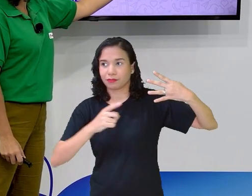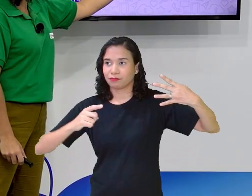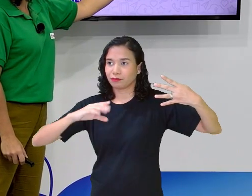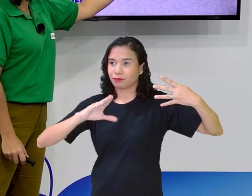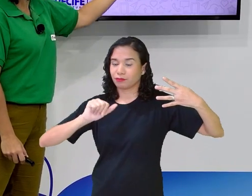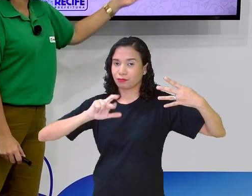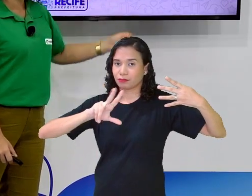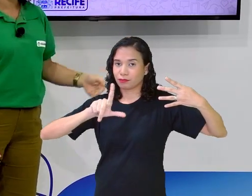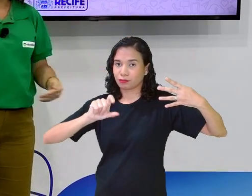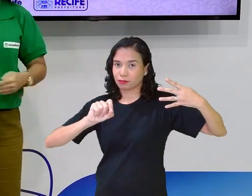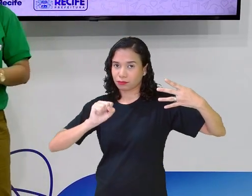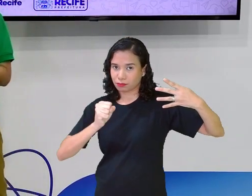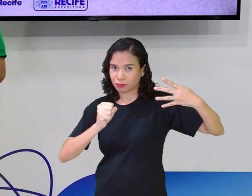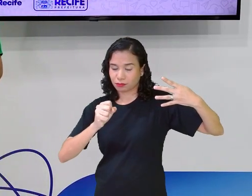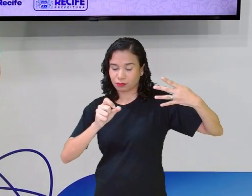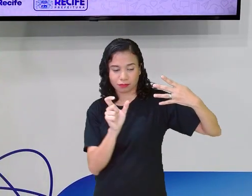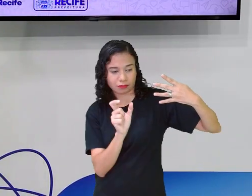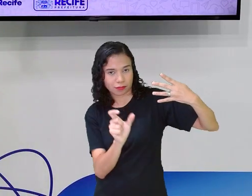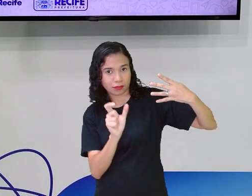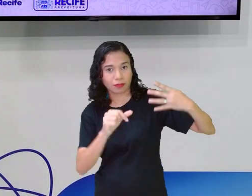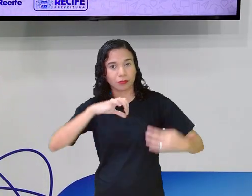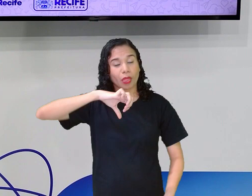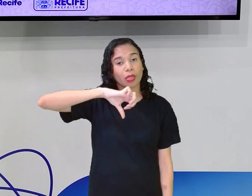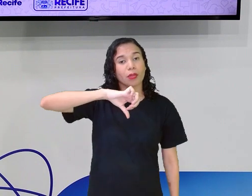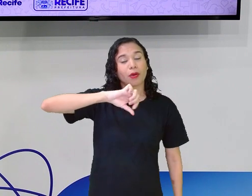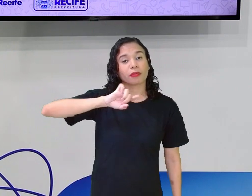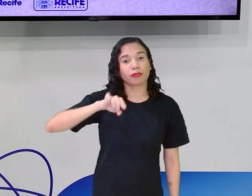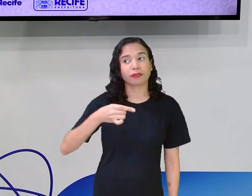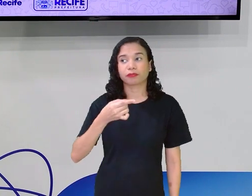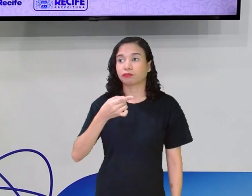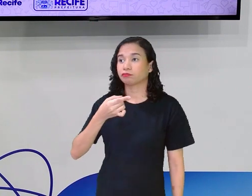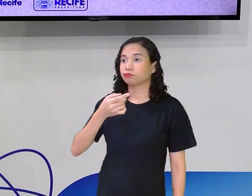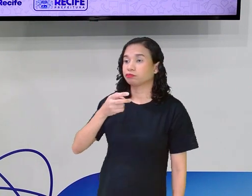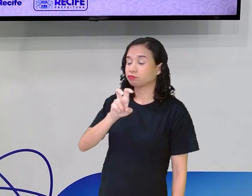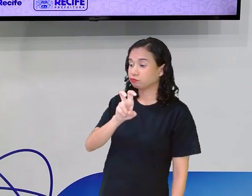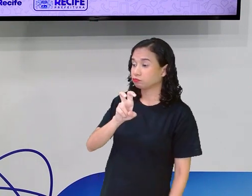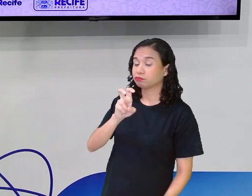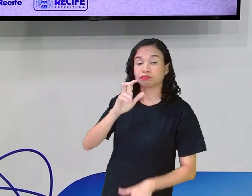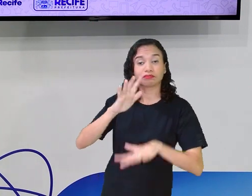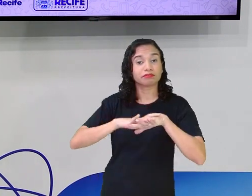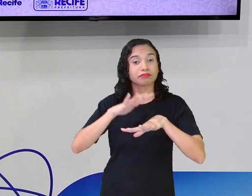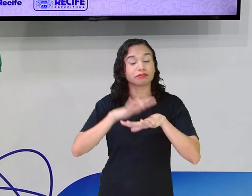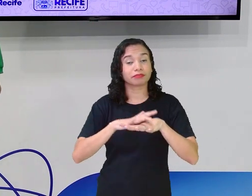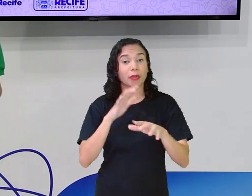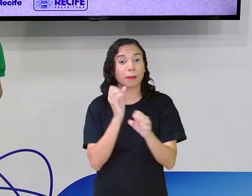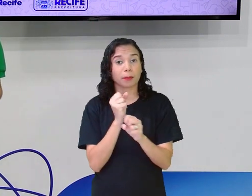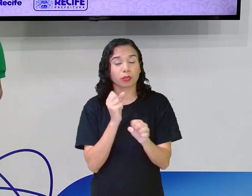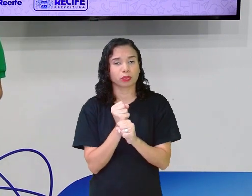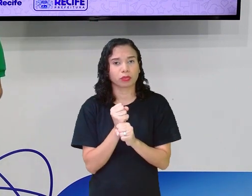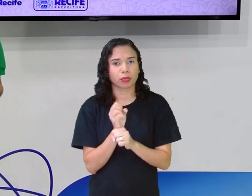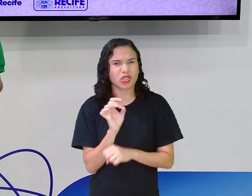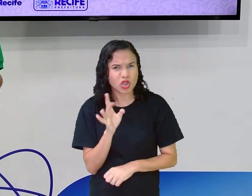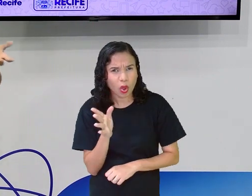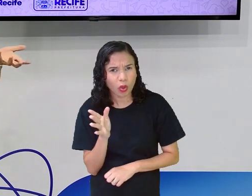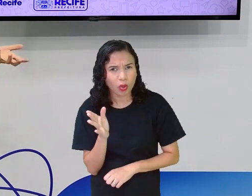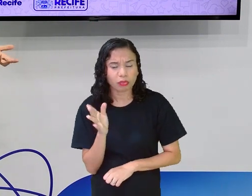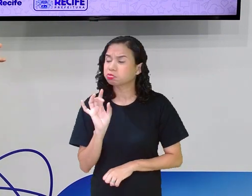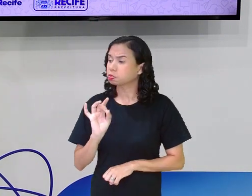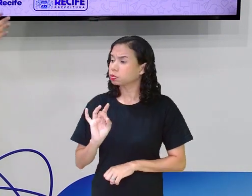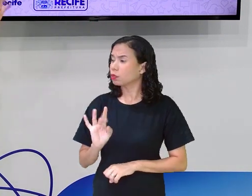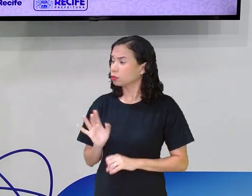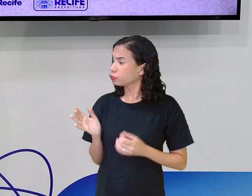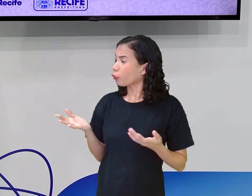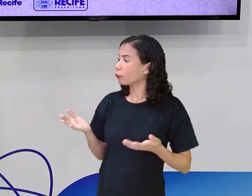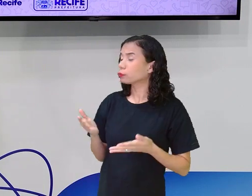ó, Carlos. Carlos tirou 9,5. Só isso, professora? Só